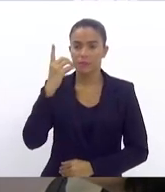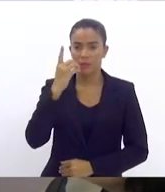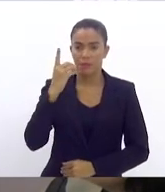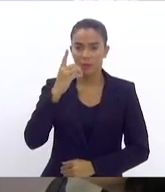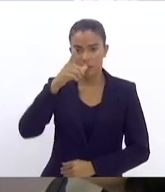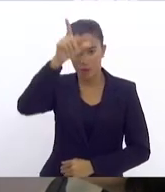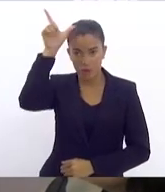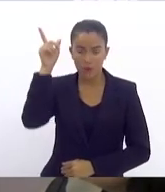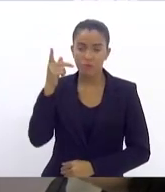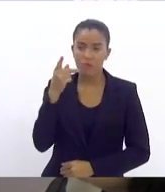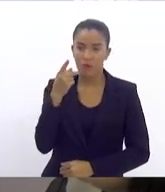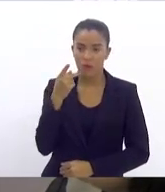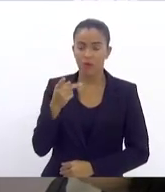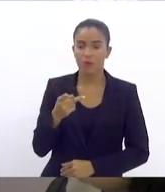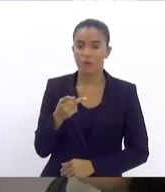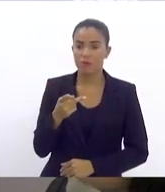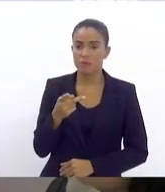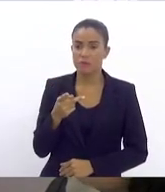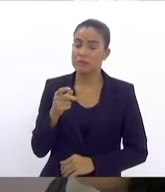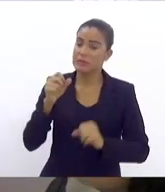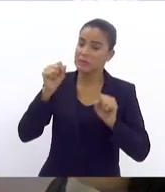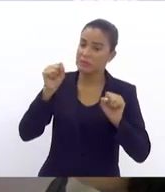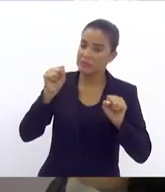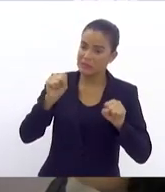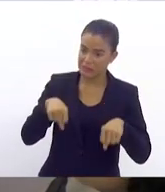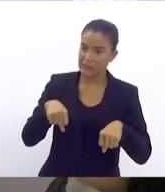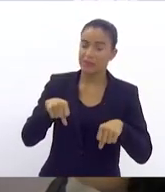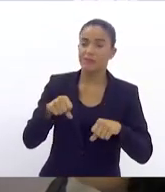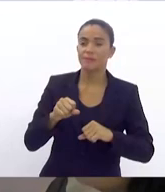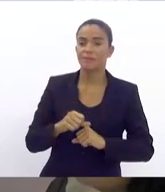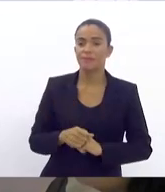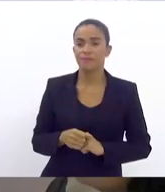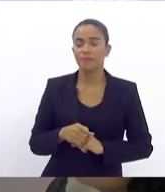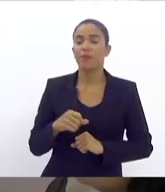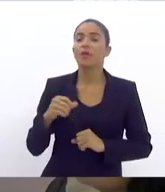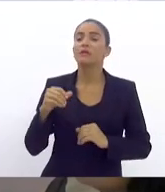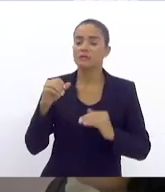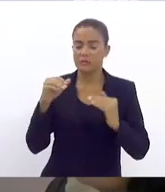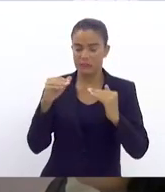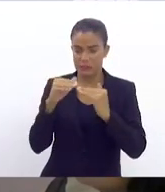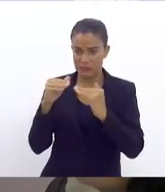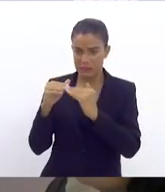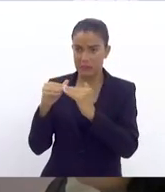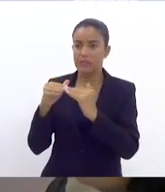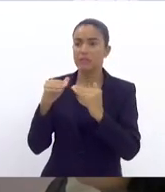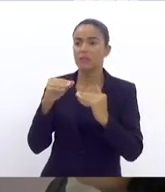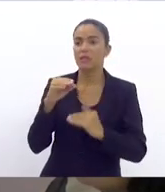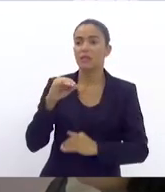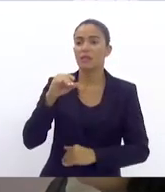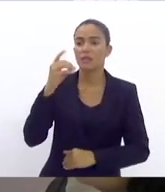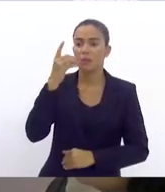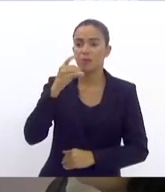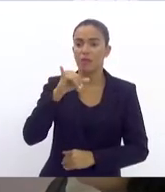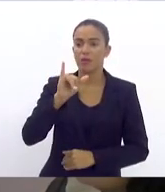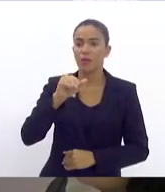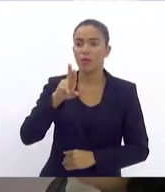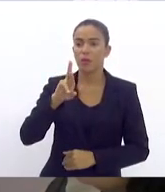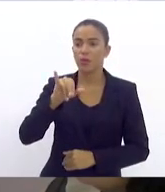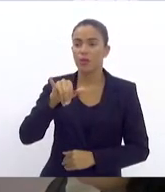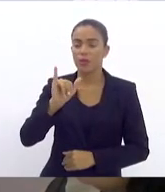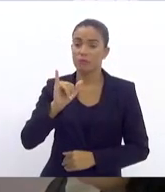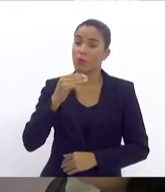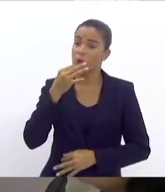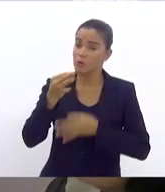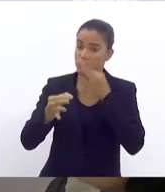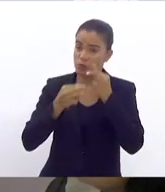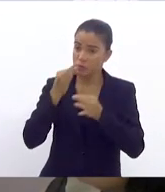Luiz Paulo. Sim. Deputado Carlos Mink. Sim. Deputado Yuri. concordo, mas com a sugestão que a